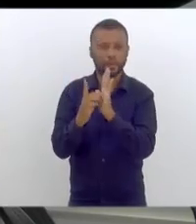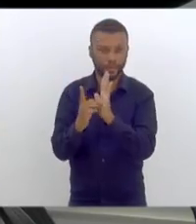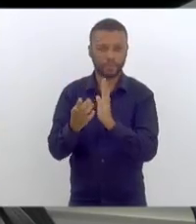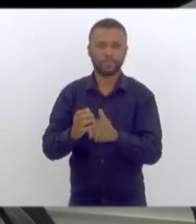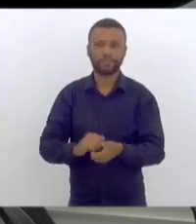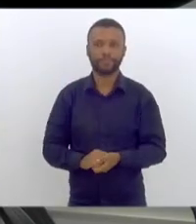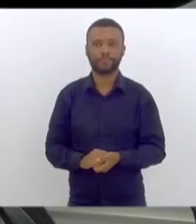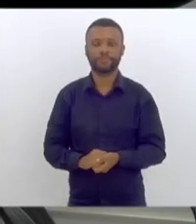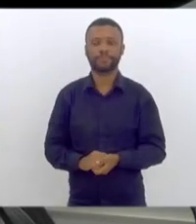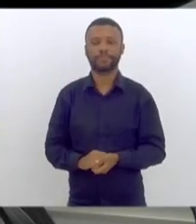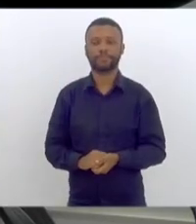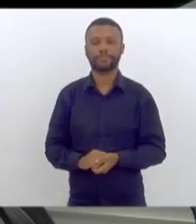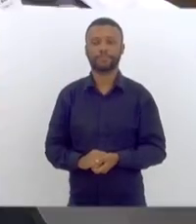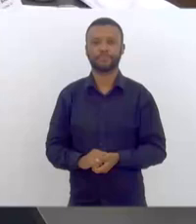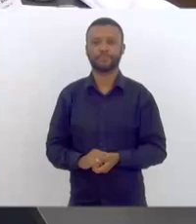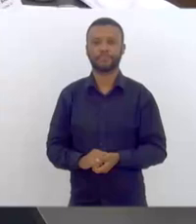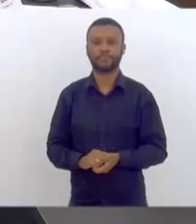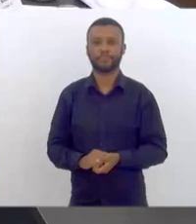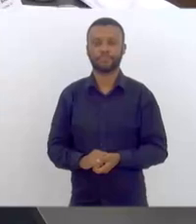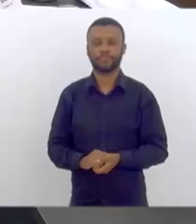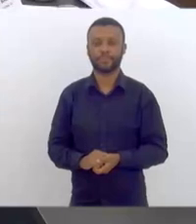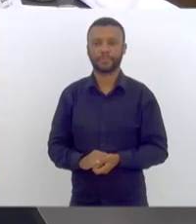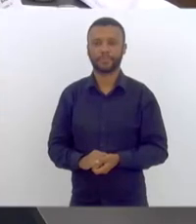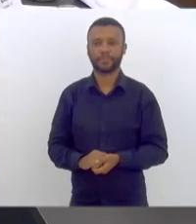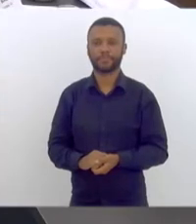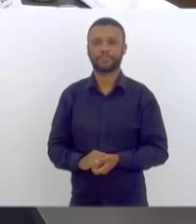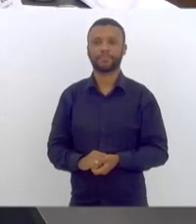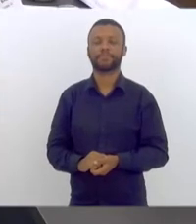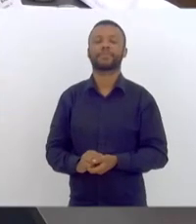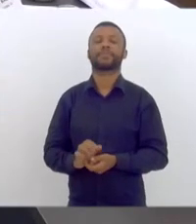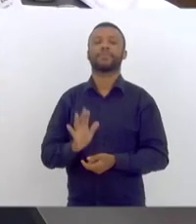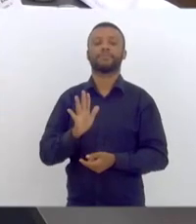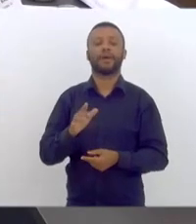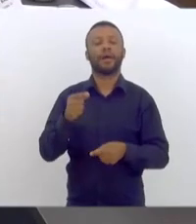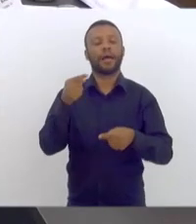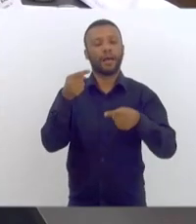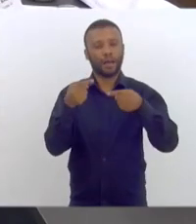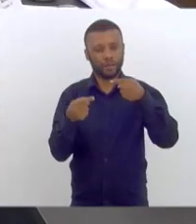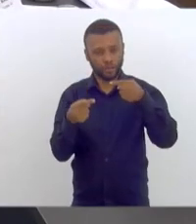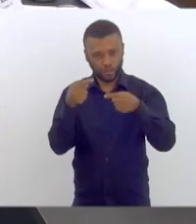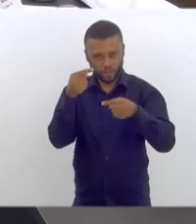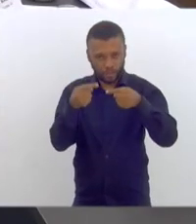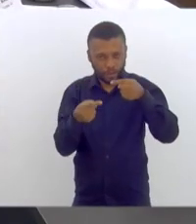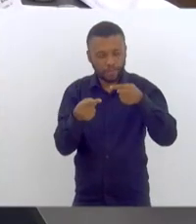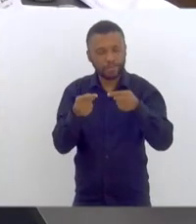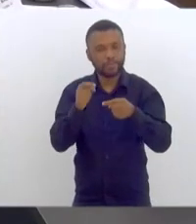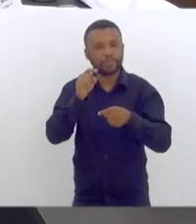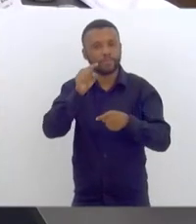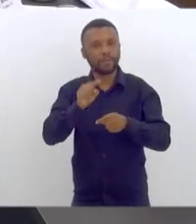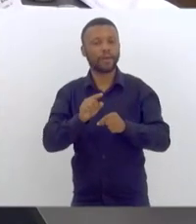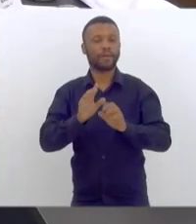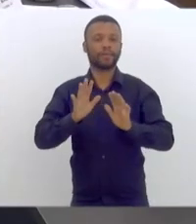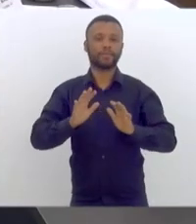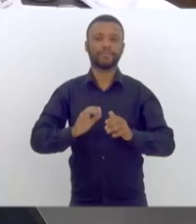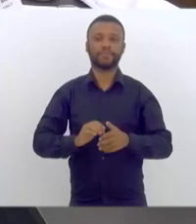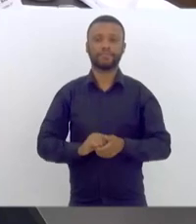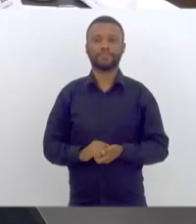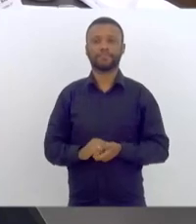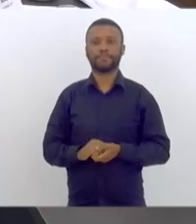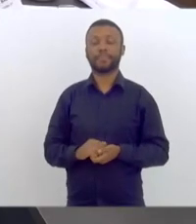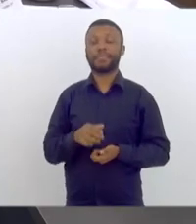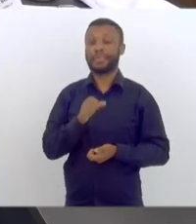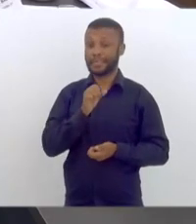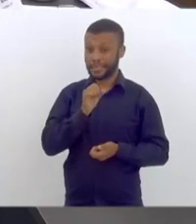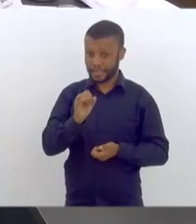Pois é mas aí a discussão que cabe é real se você